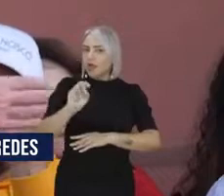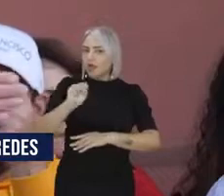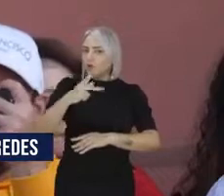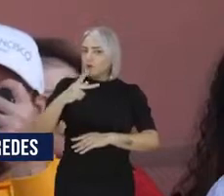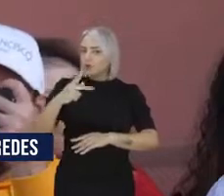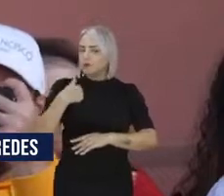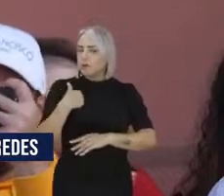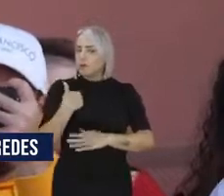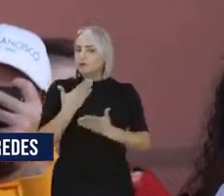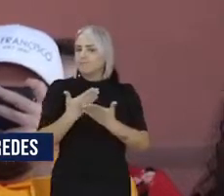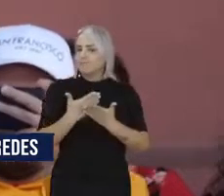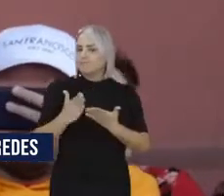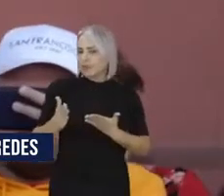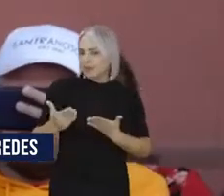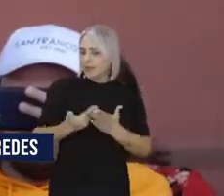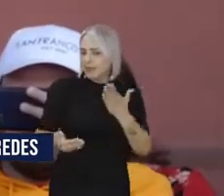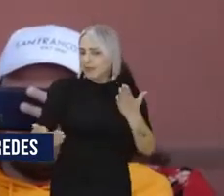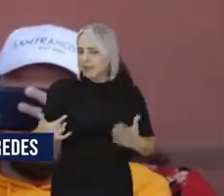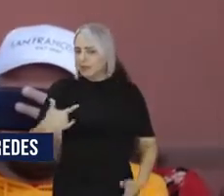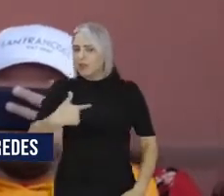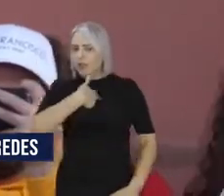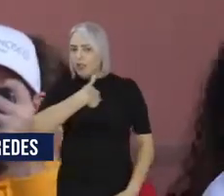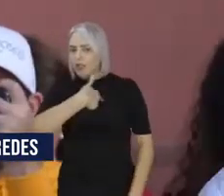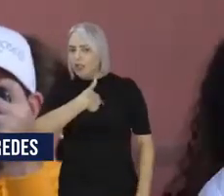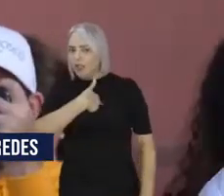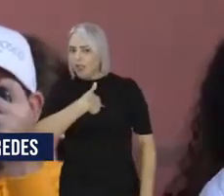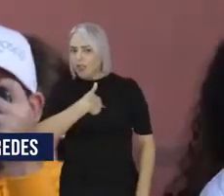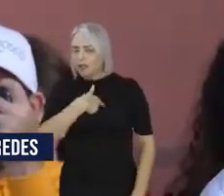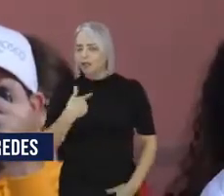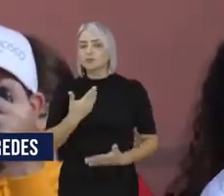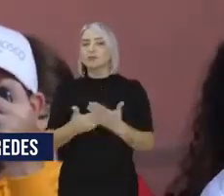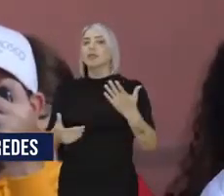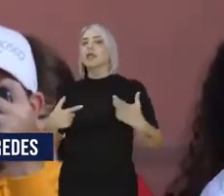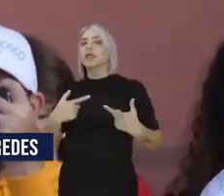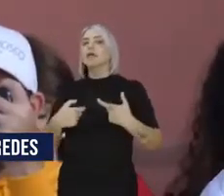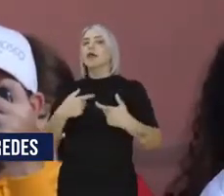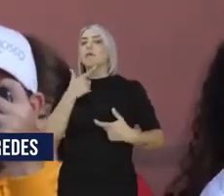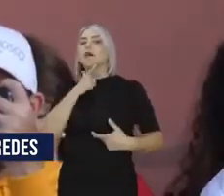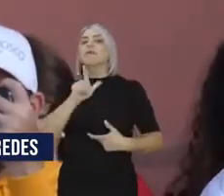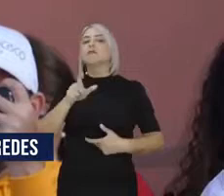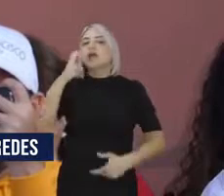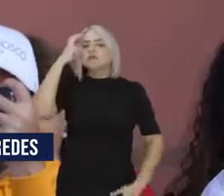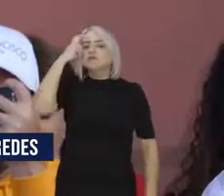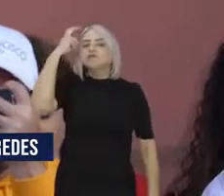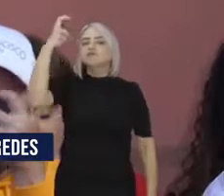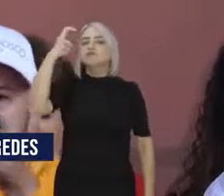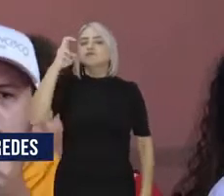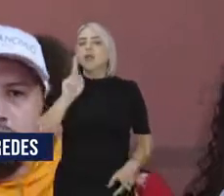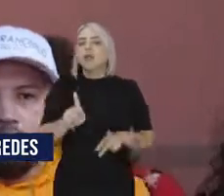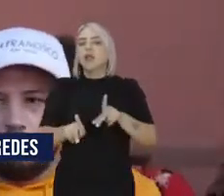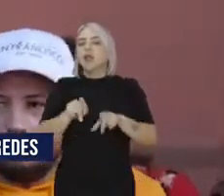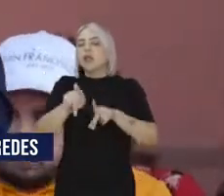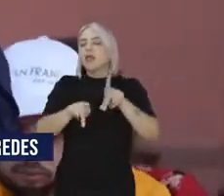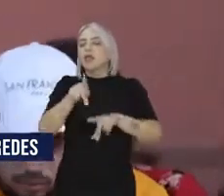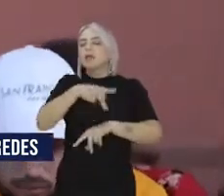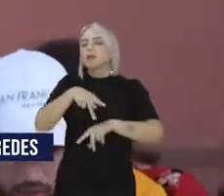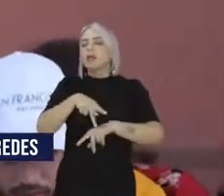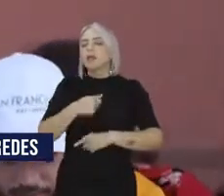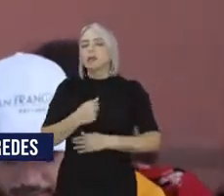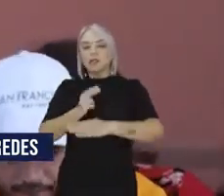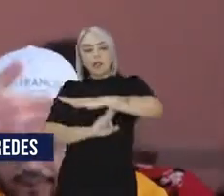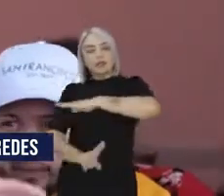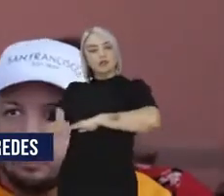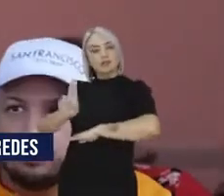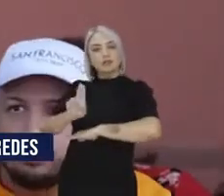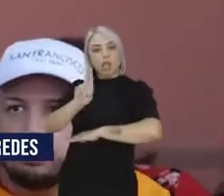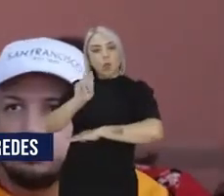eles falaram, nós perdemos a guerra, mas vamos ganhar a inteligência desse país. E a USP passou a ser o maior centro